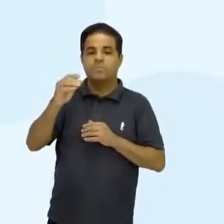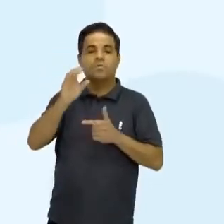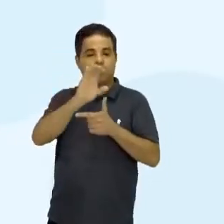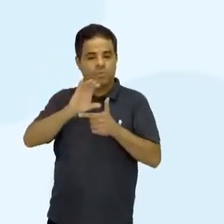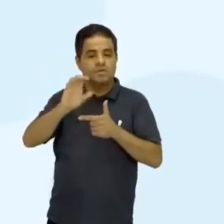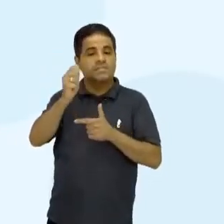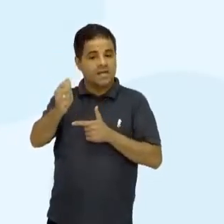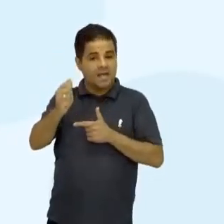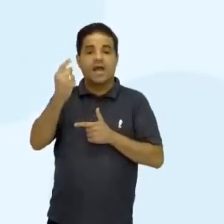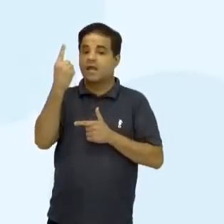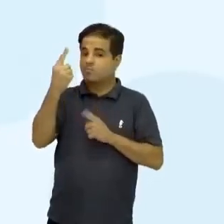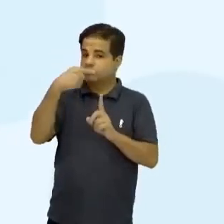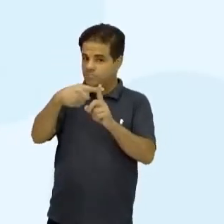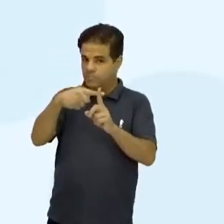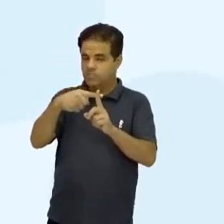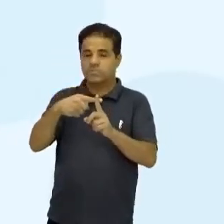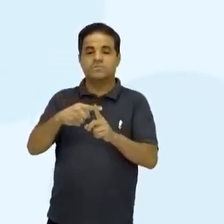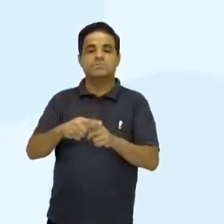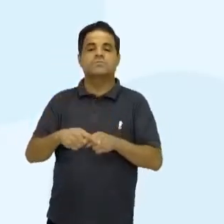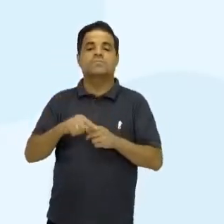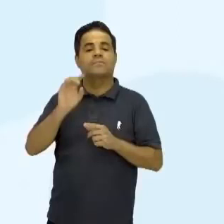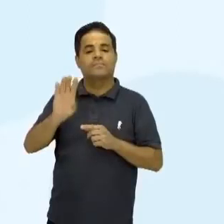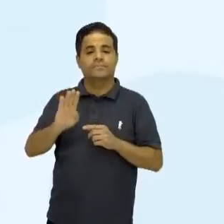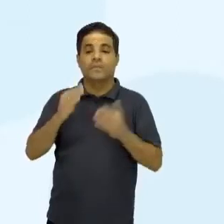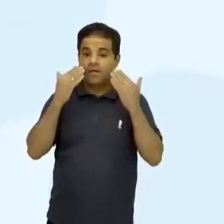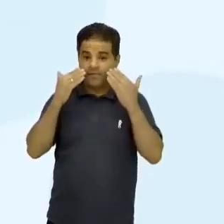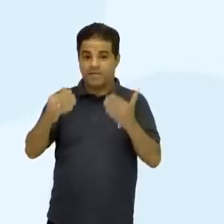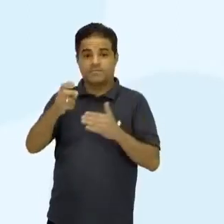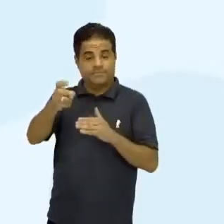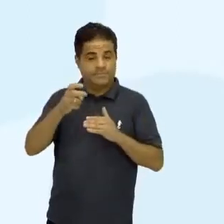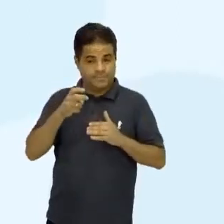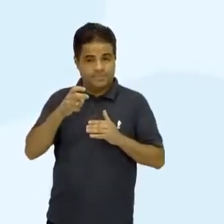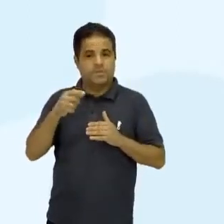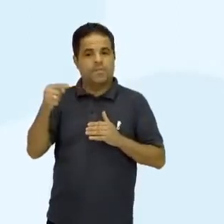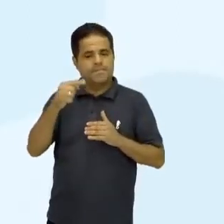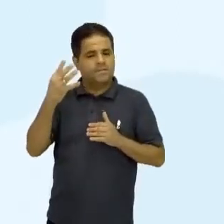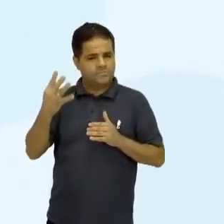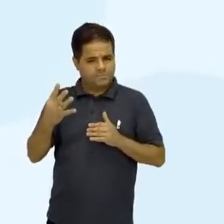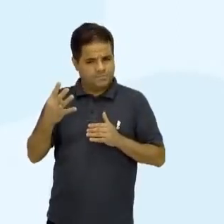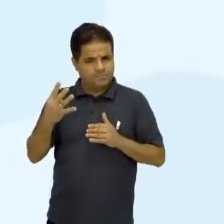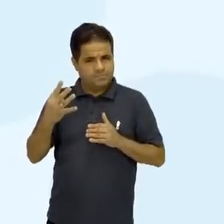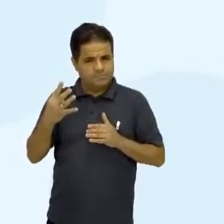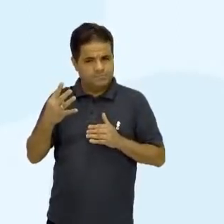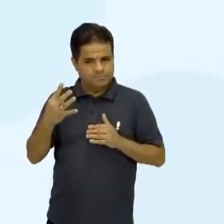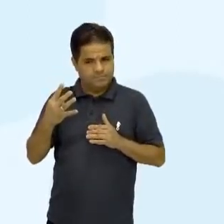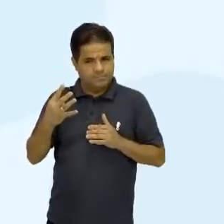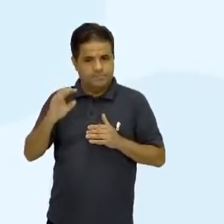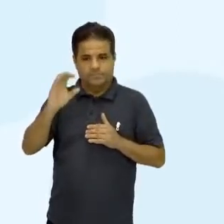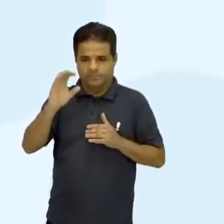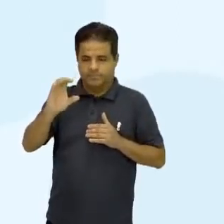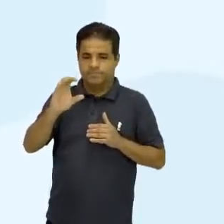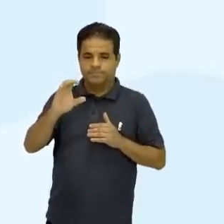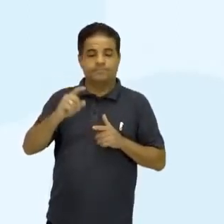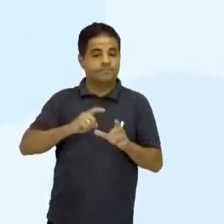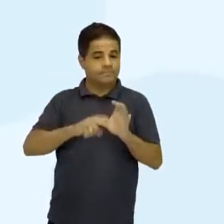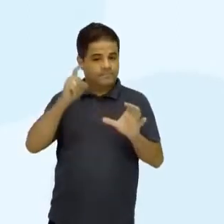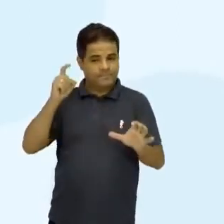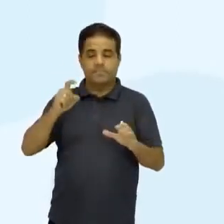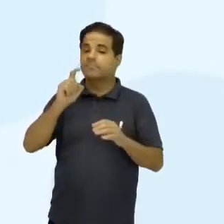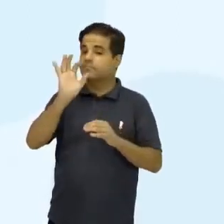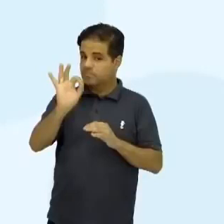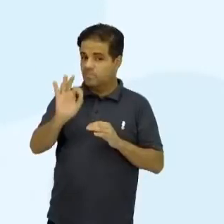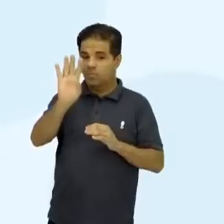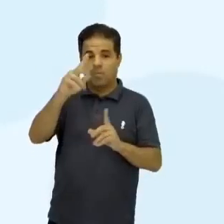vale 1 e ele é positivo. Coeficiente B é o que está na frente do x, é o menos 4. Coeficiente C, o termo independente,